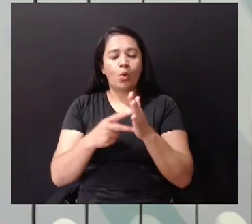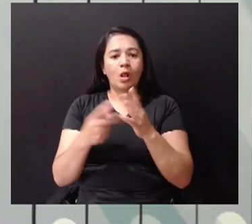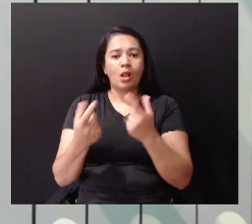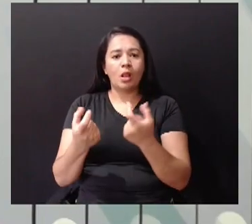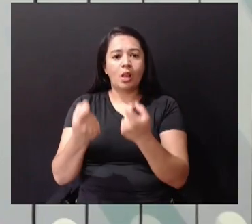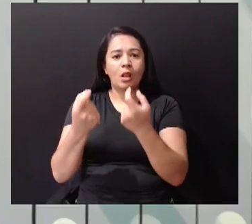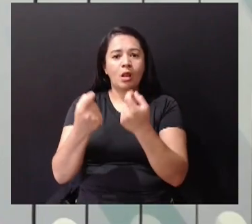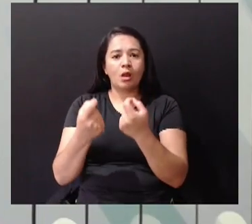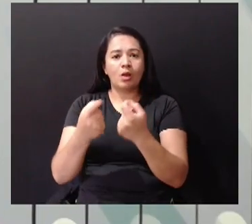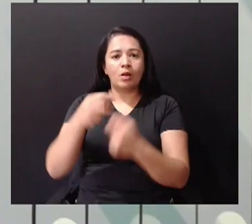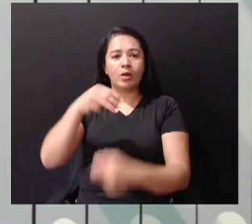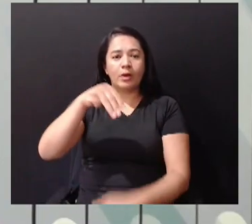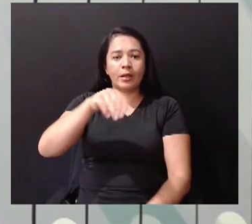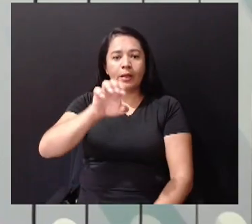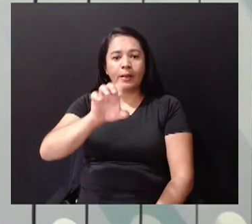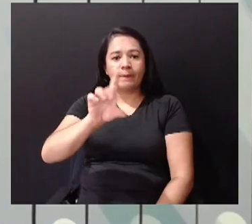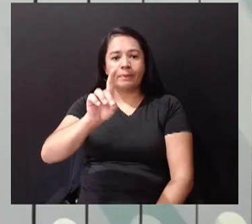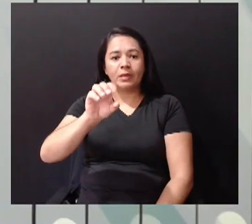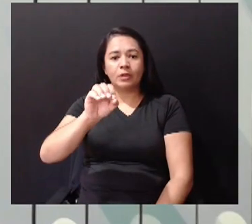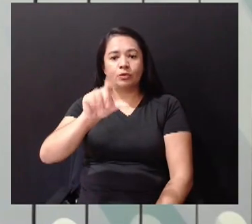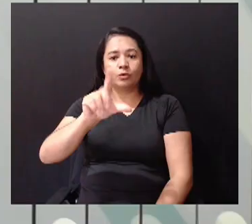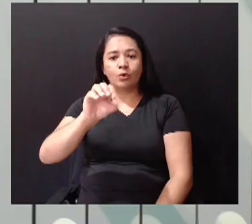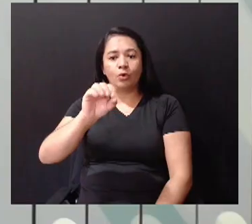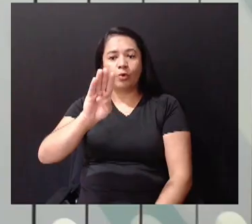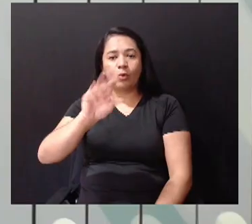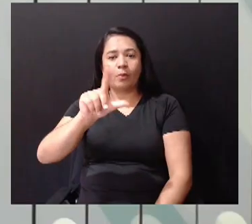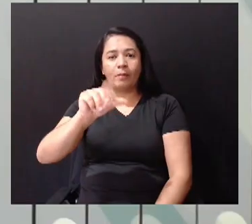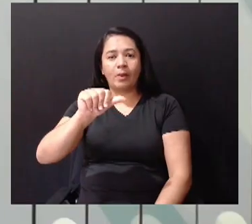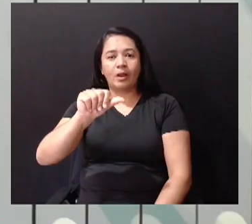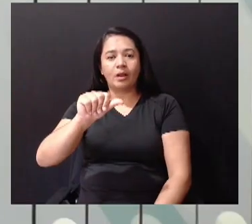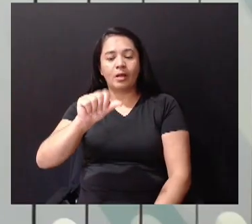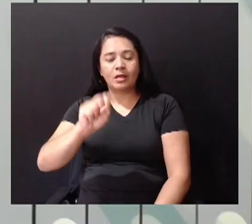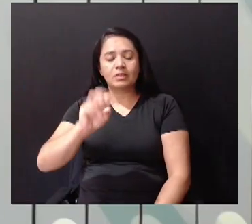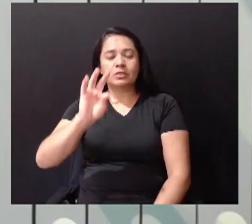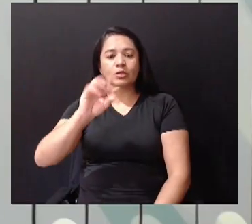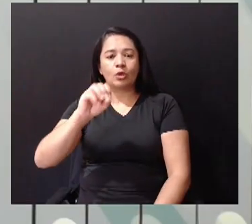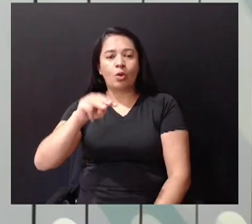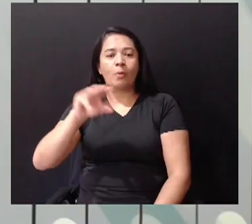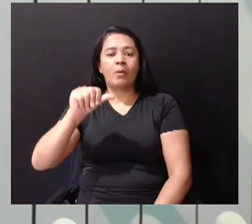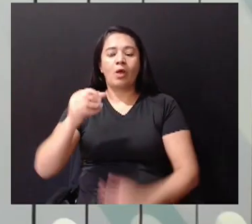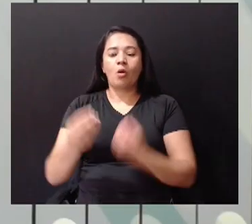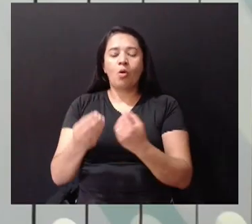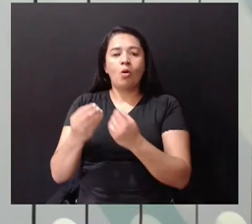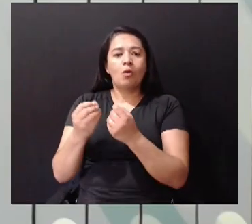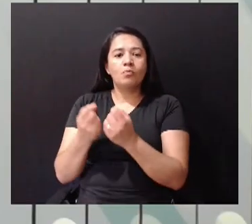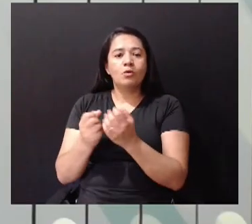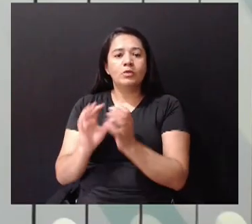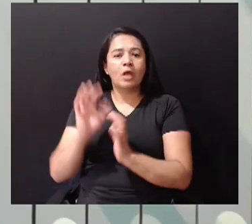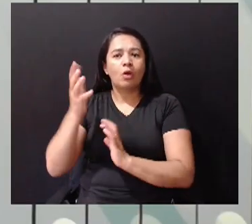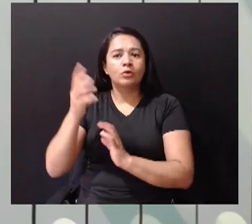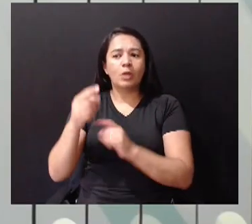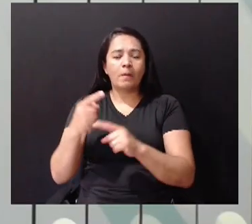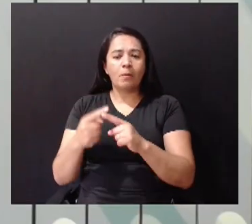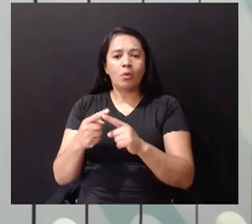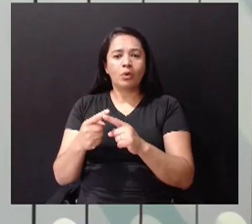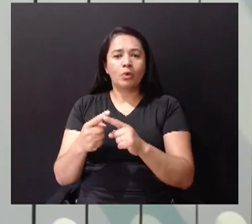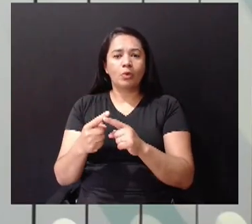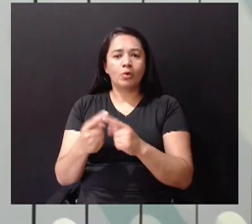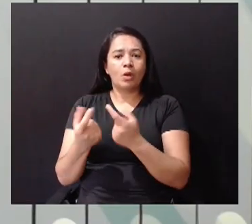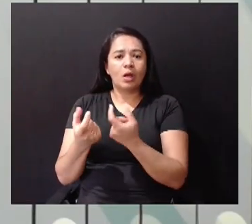meduloblastoma, como ele se desenvolve e por que ele é considerado um tumor